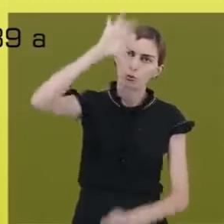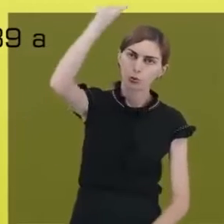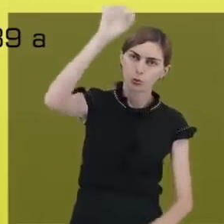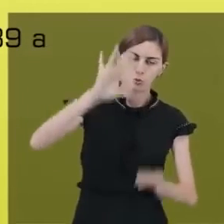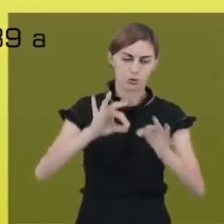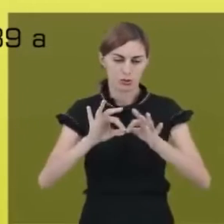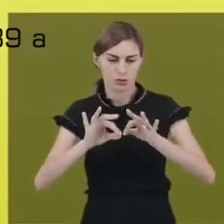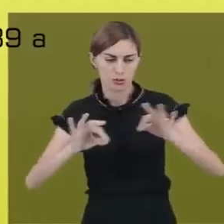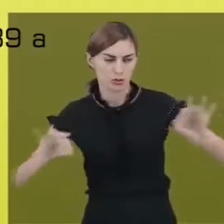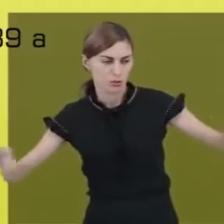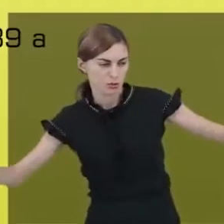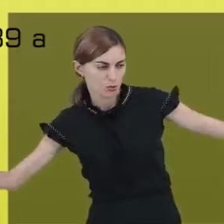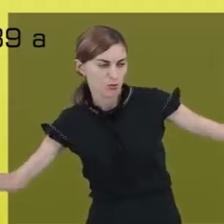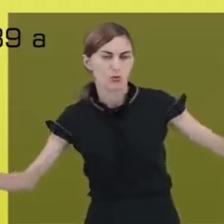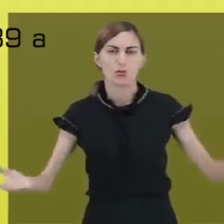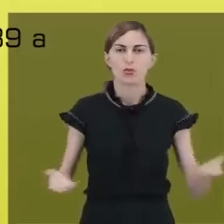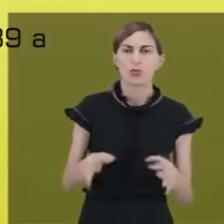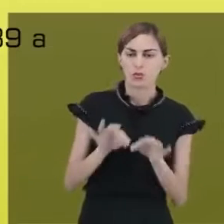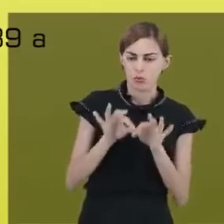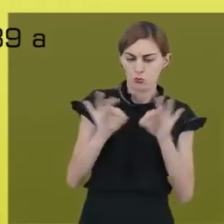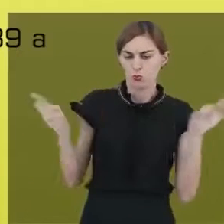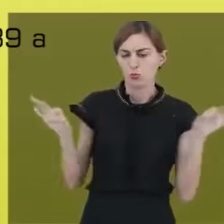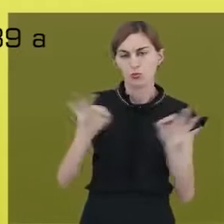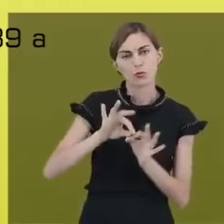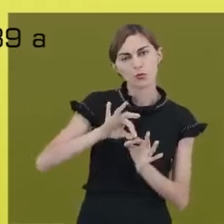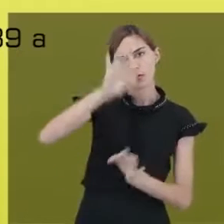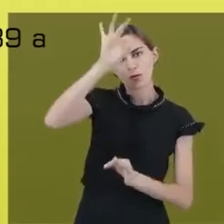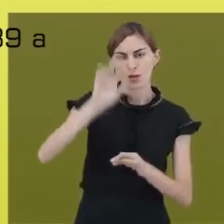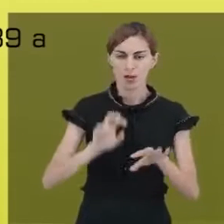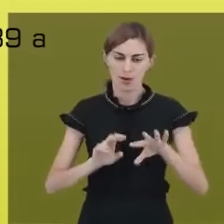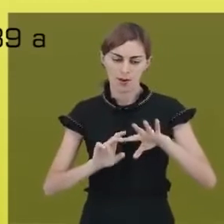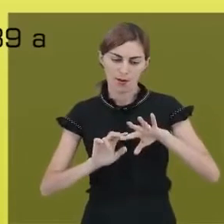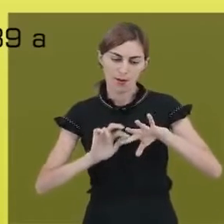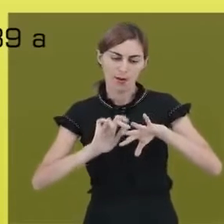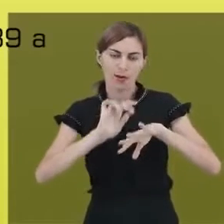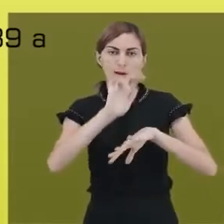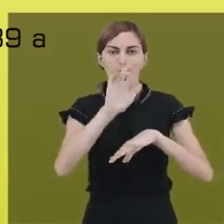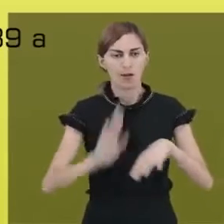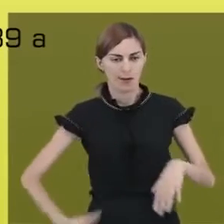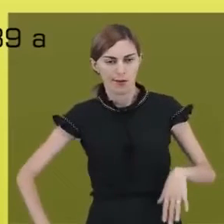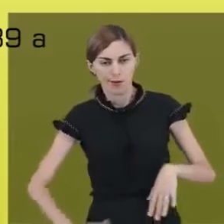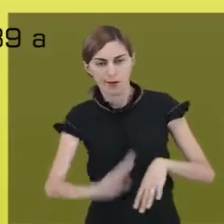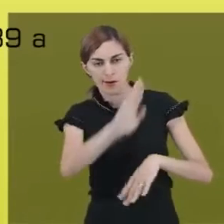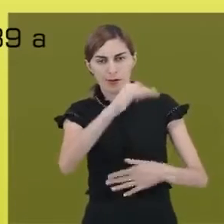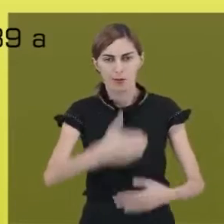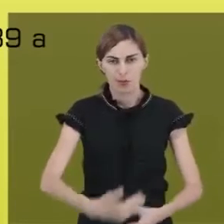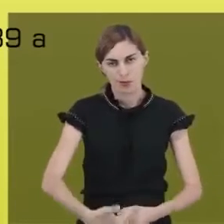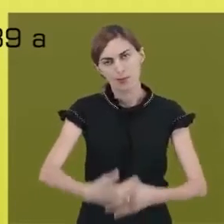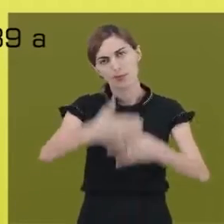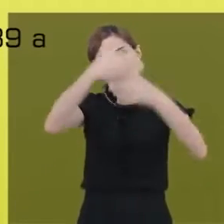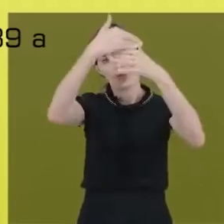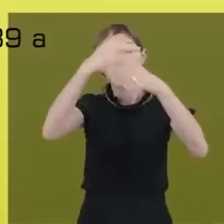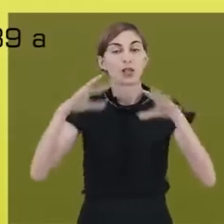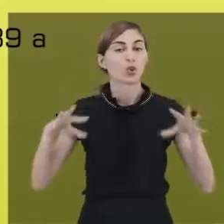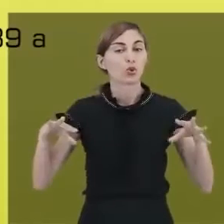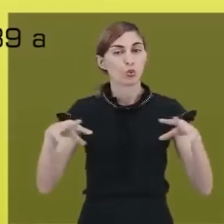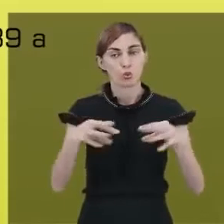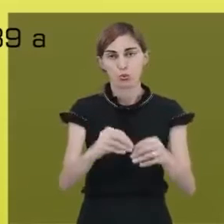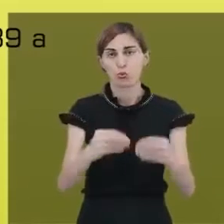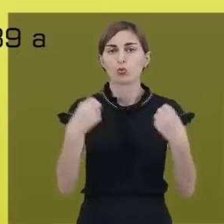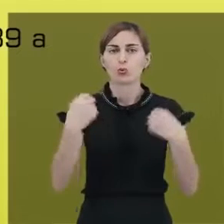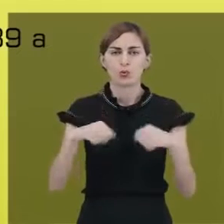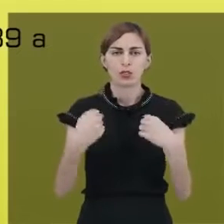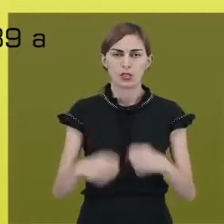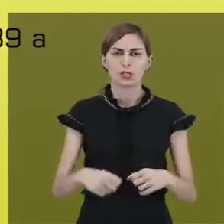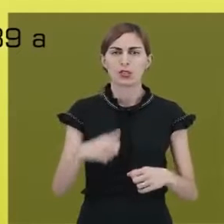largura de passagens, rampas, paredes, tudo isso, acesso, tudo isso já estará regulado